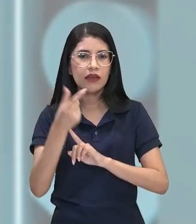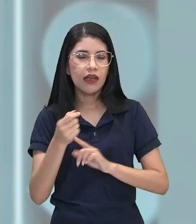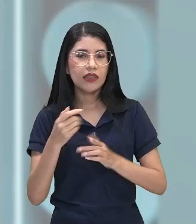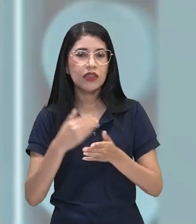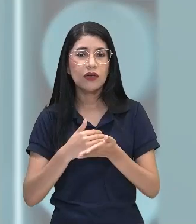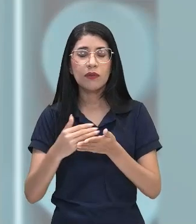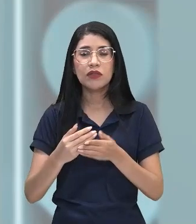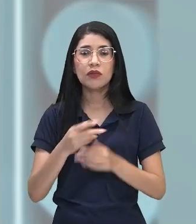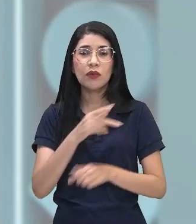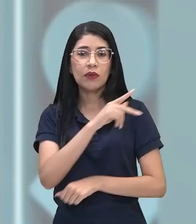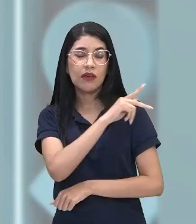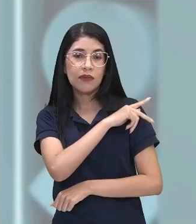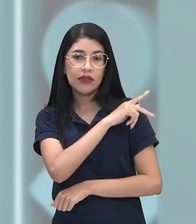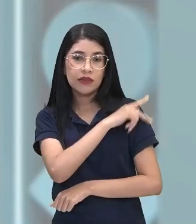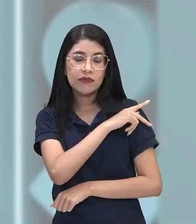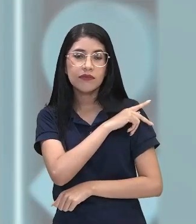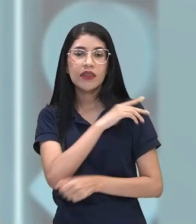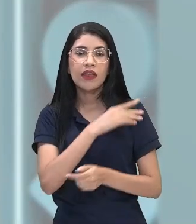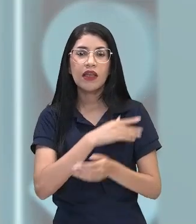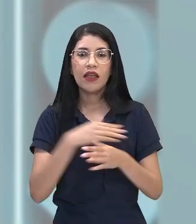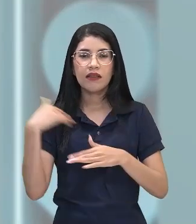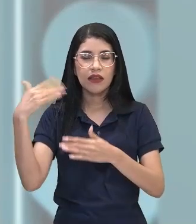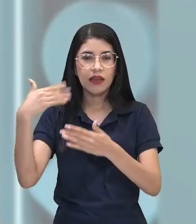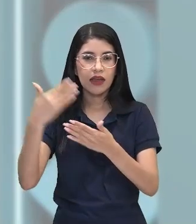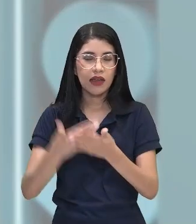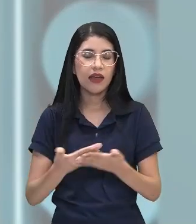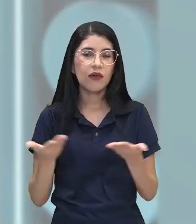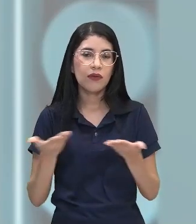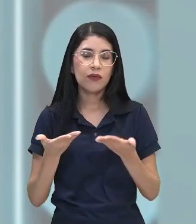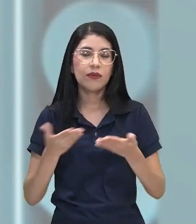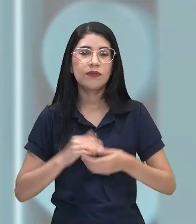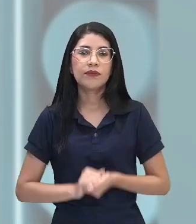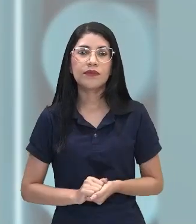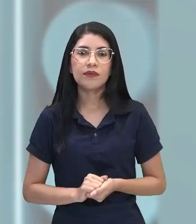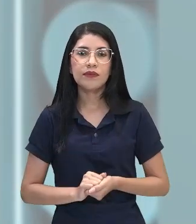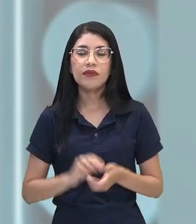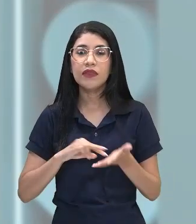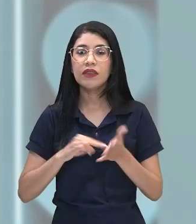desde a pré-história até nos dias atuais, ou seja,